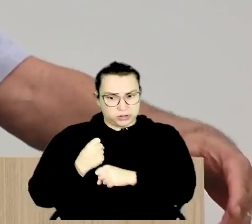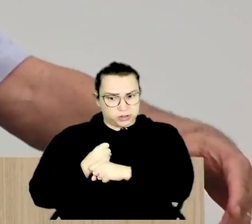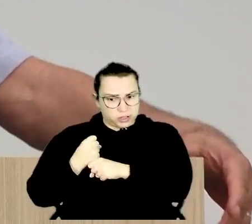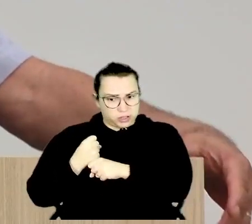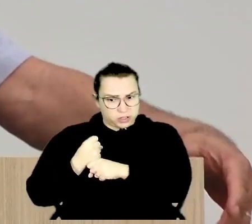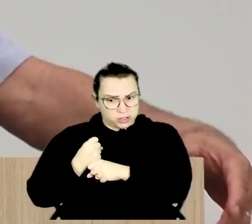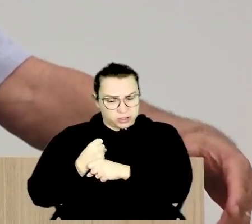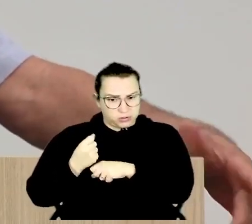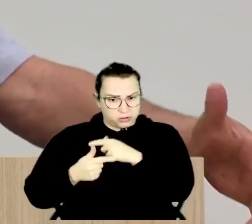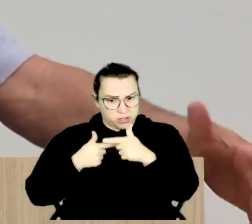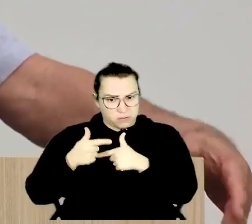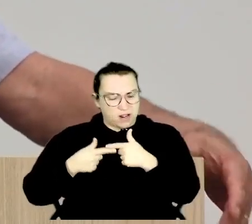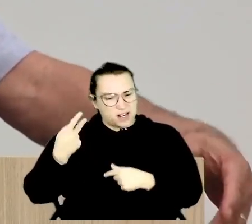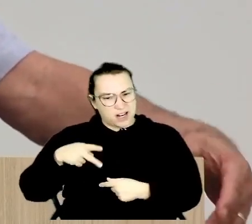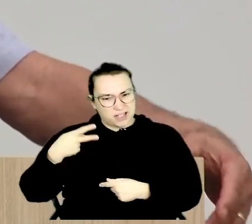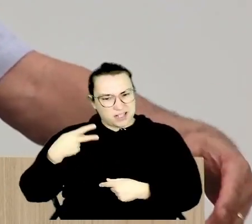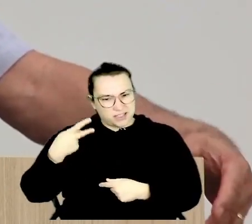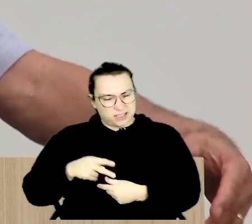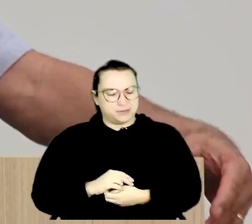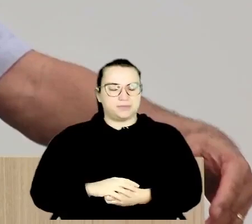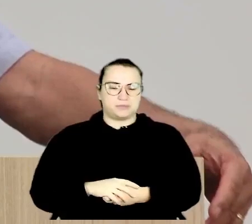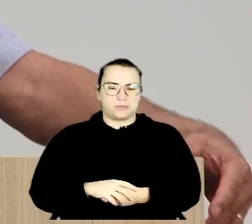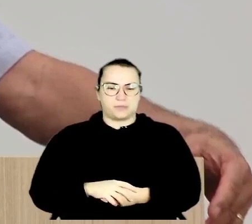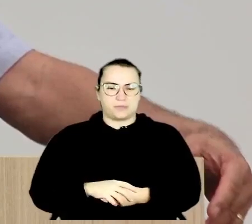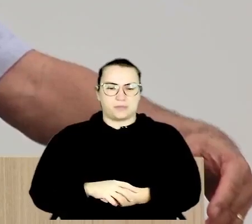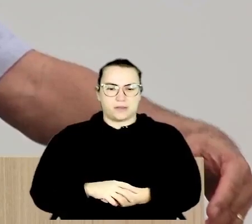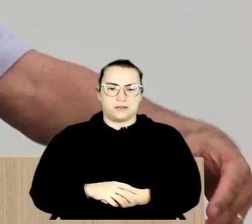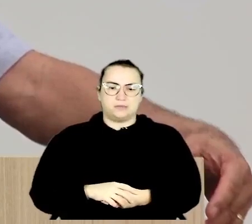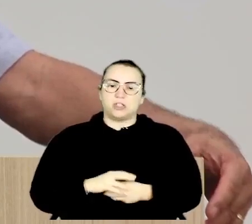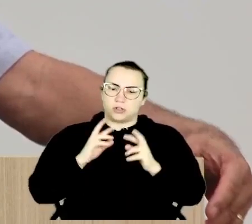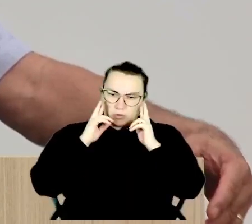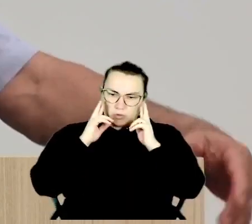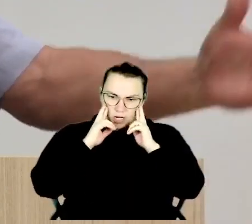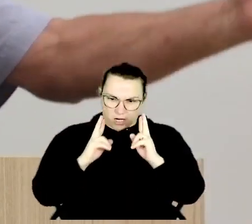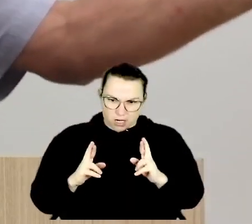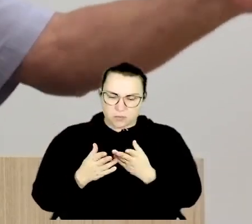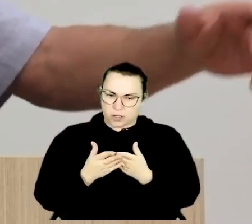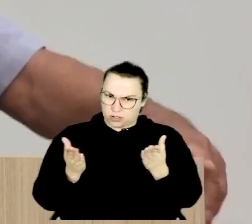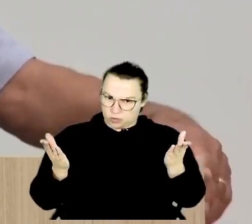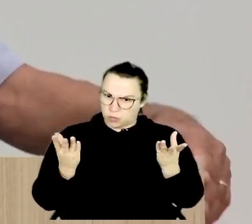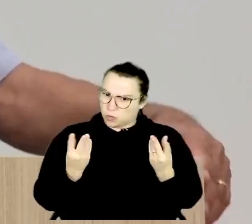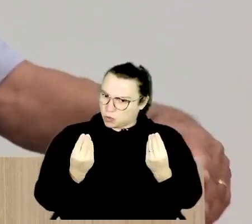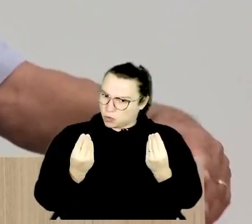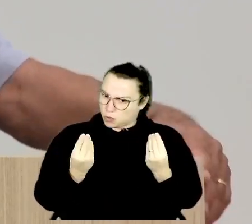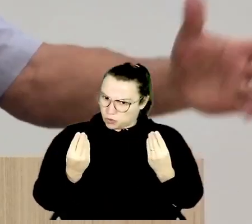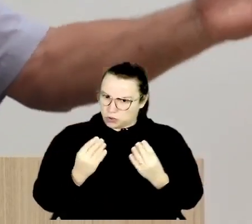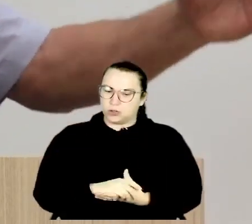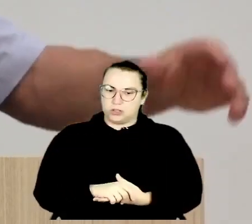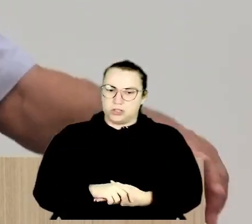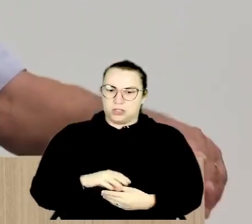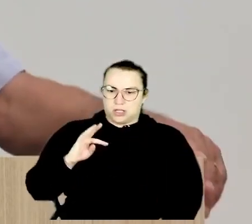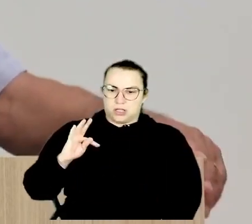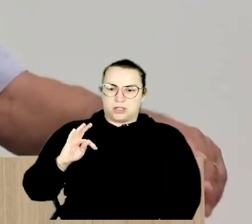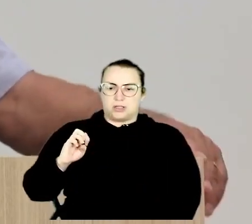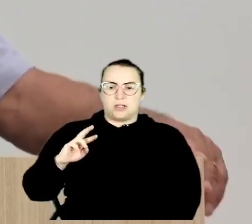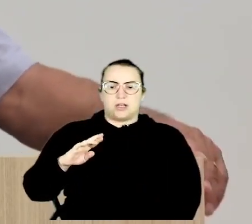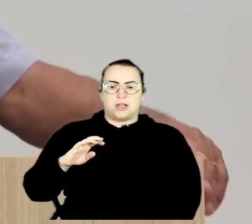nessa casa, quero dizer que eu tenho um respeito enorme pelos senhores aí. Tereza Camilo dos Santos,